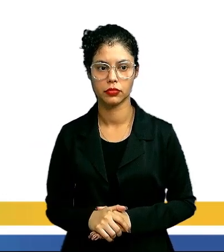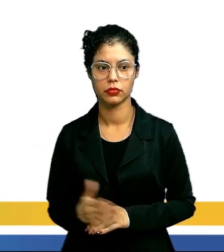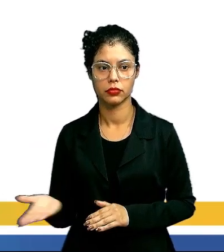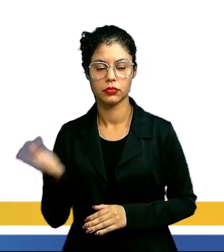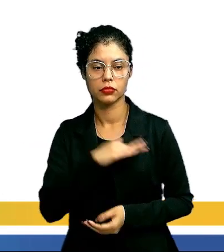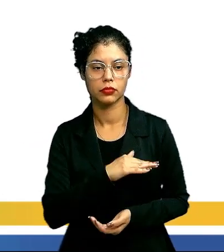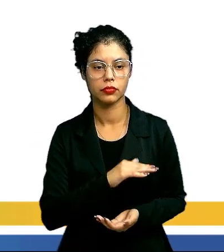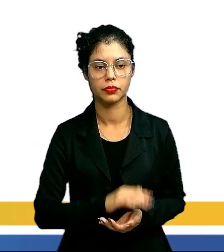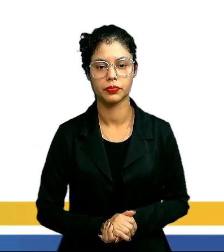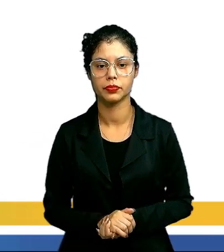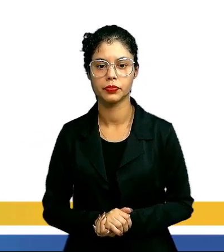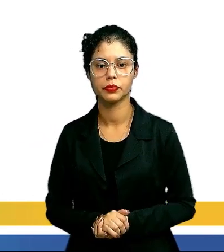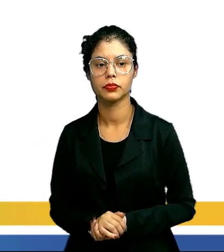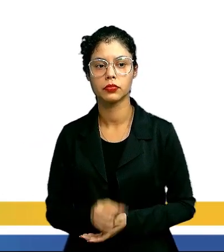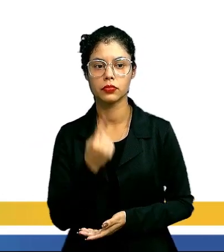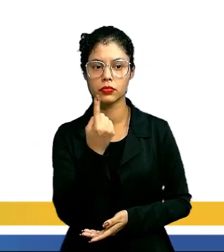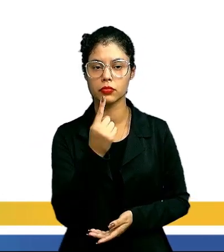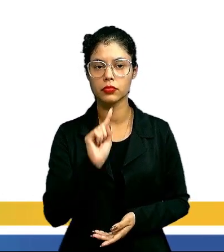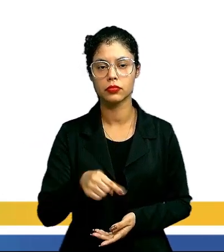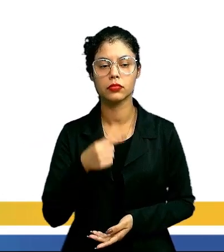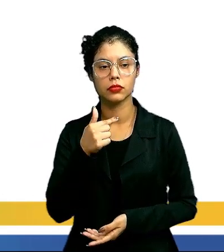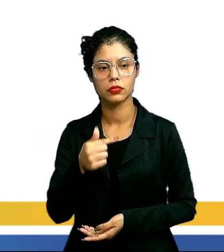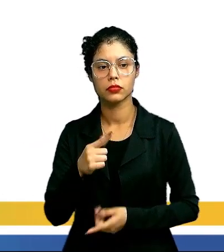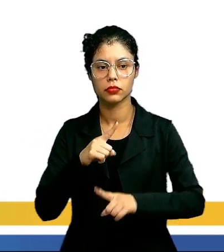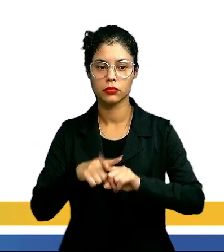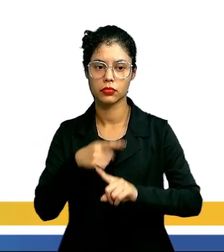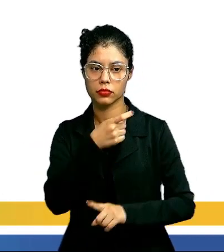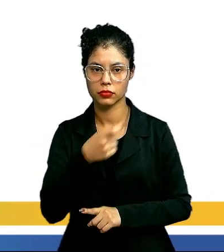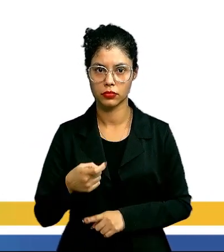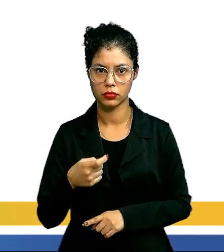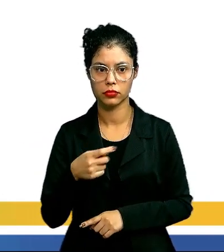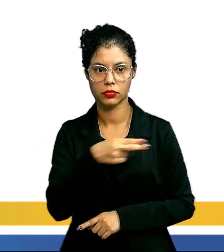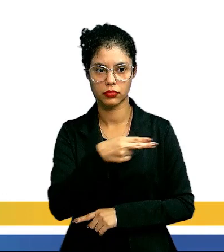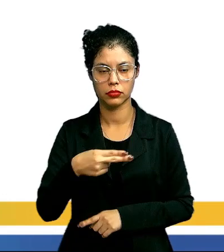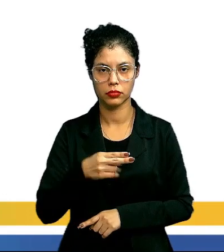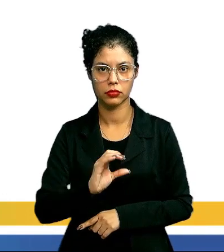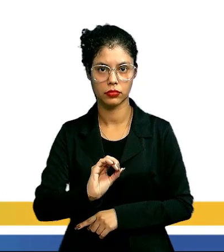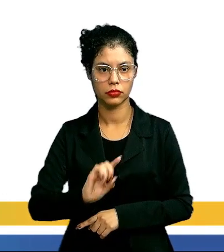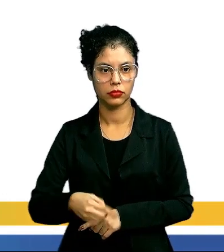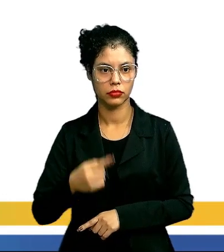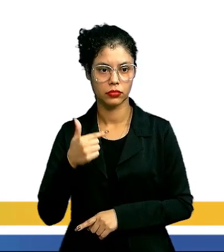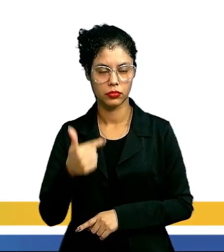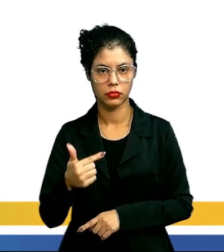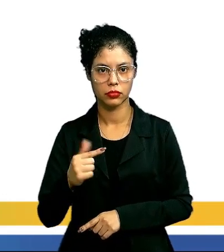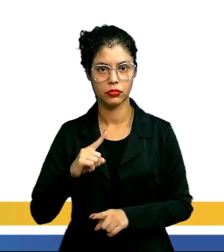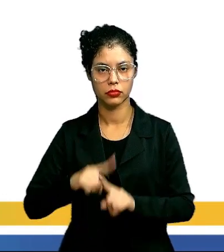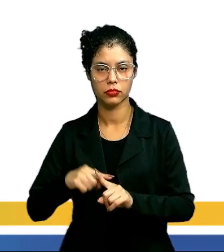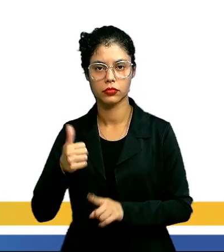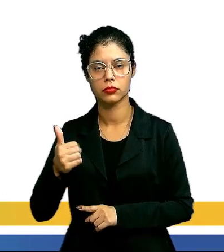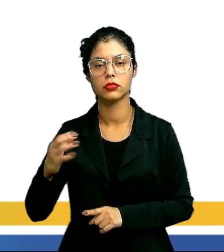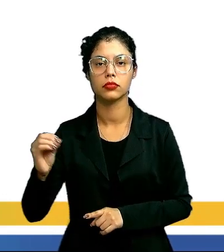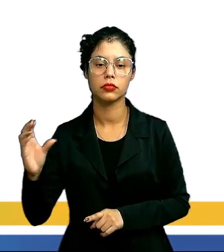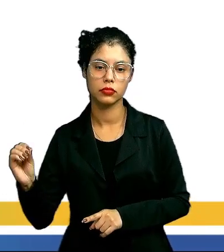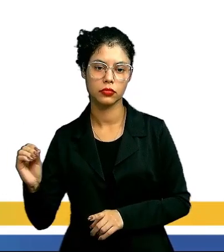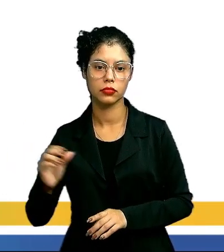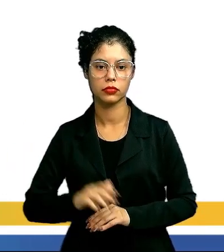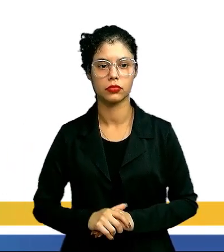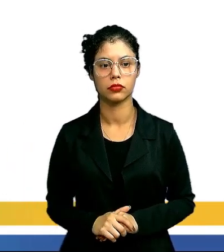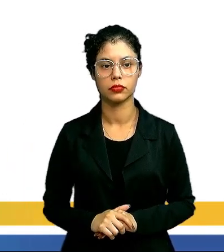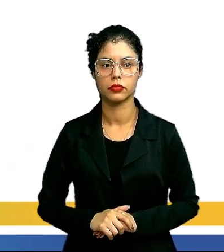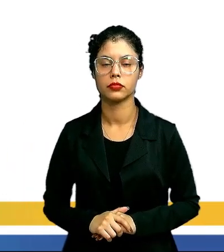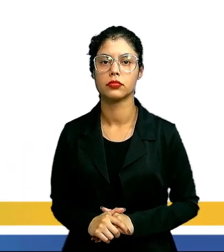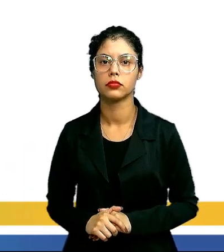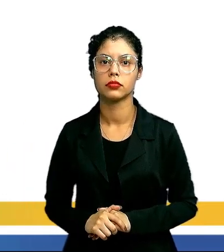lá vai ficar 1,7 x x 0,2 vezes